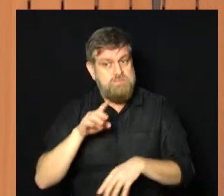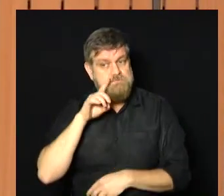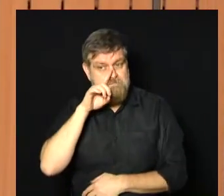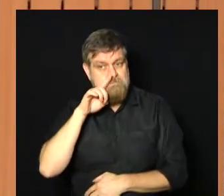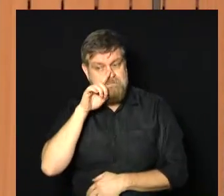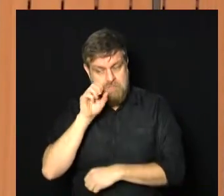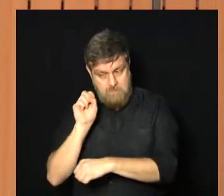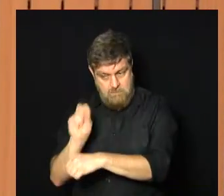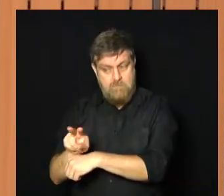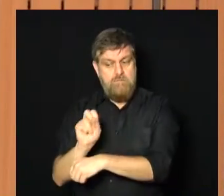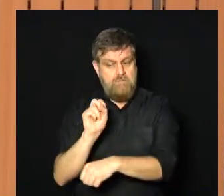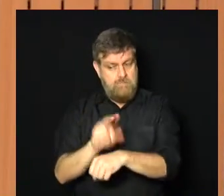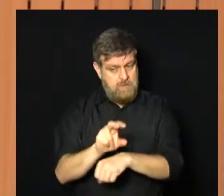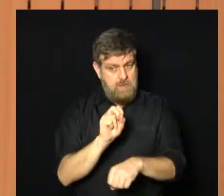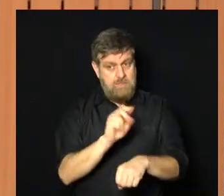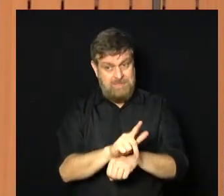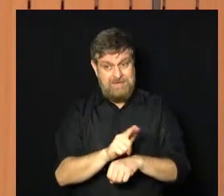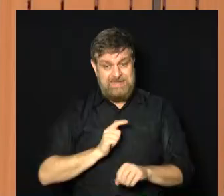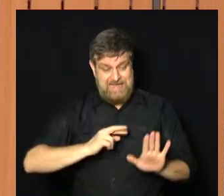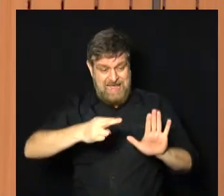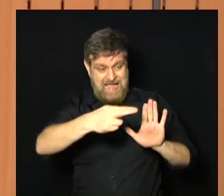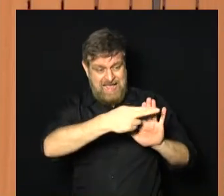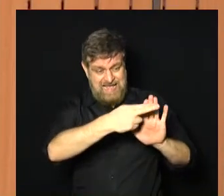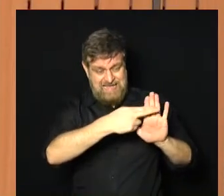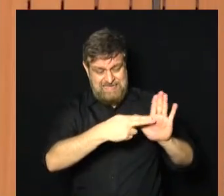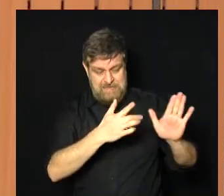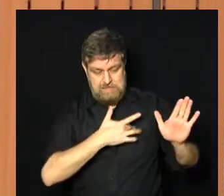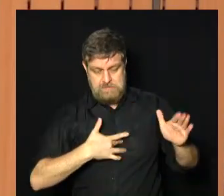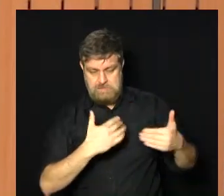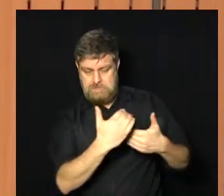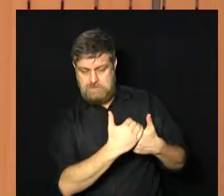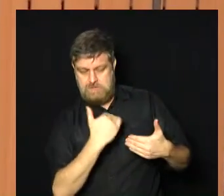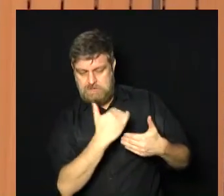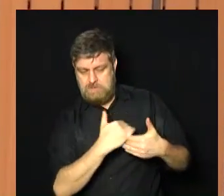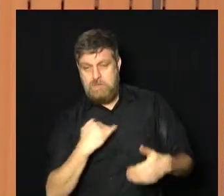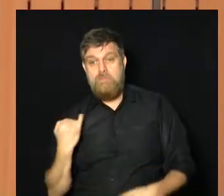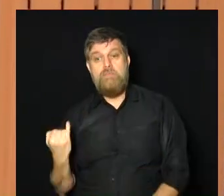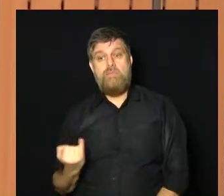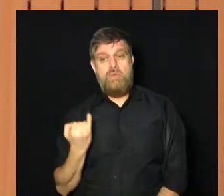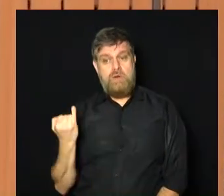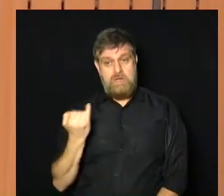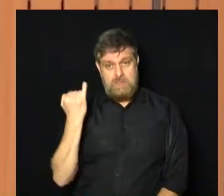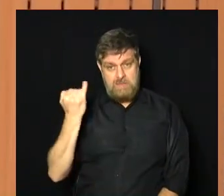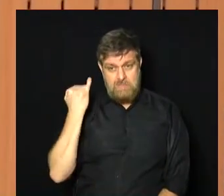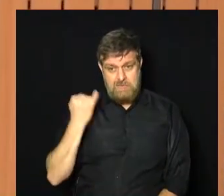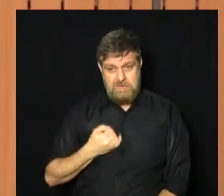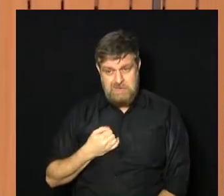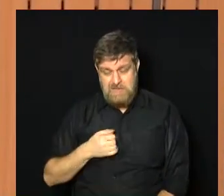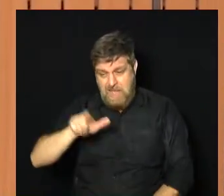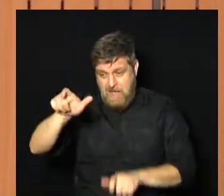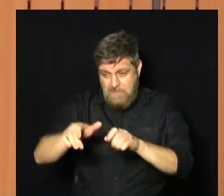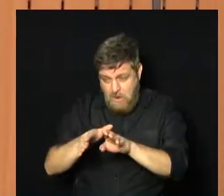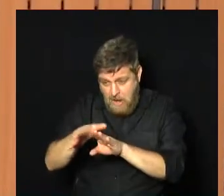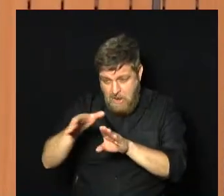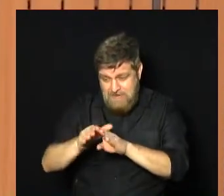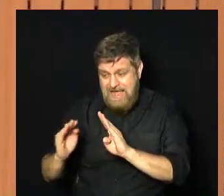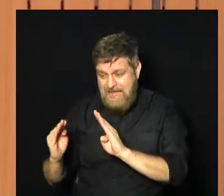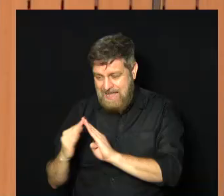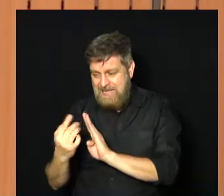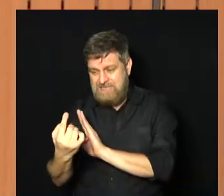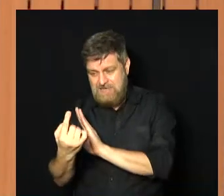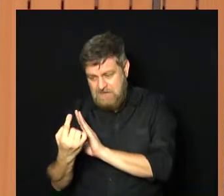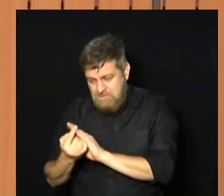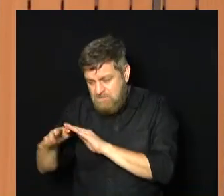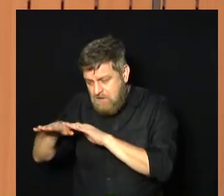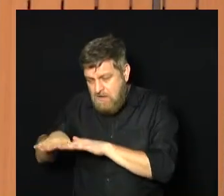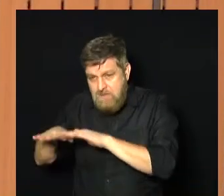vírus, né, que as medidas preventivas ainda são muito importantes. Quem puder permanecer em casa, fique em casa.